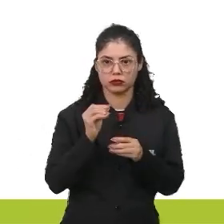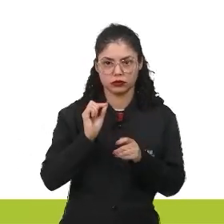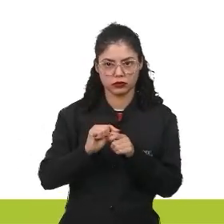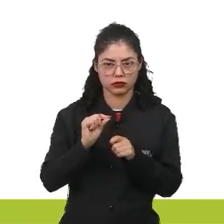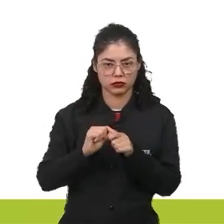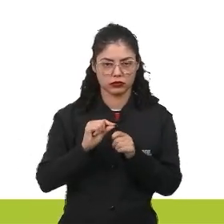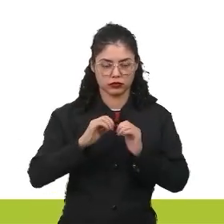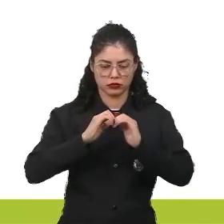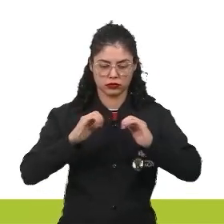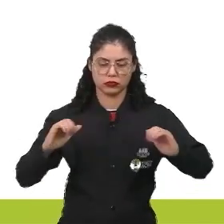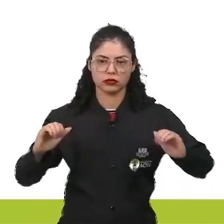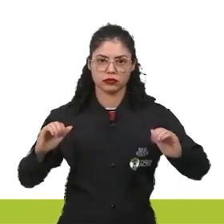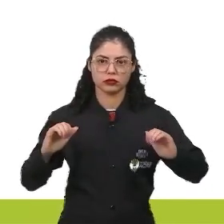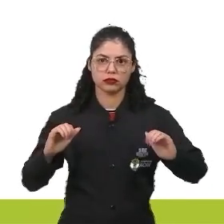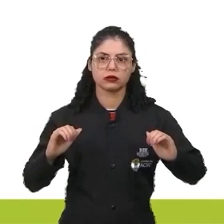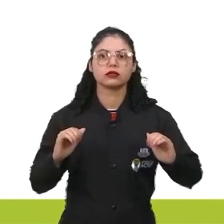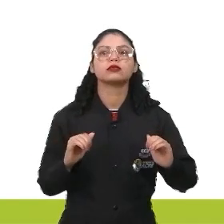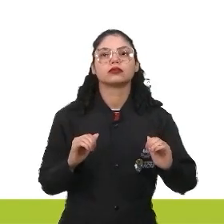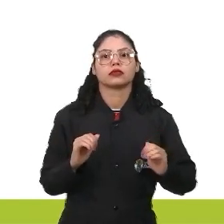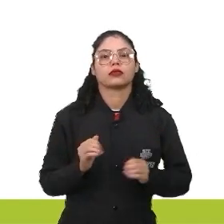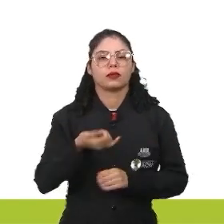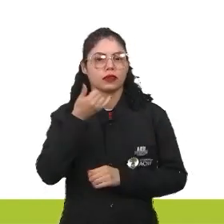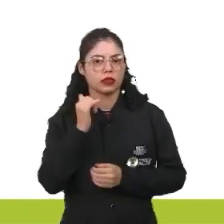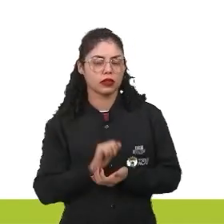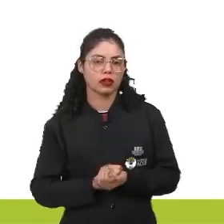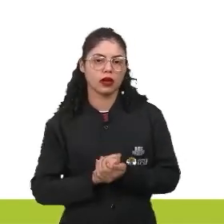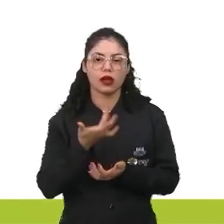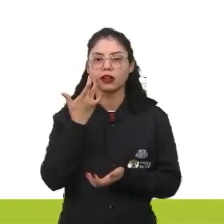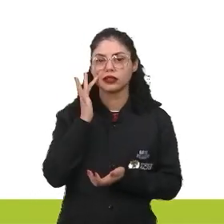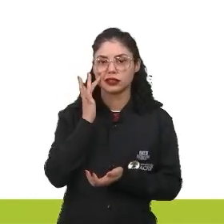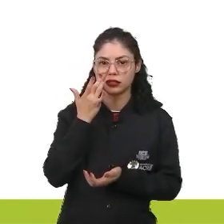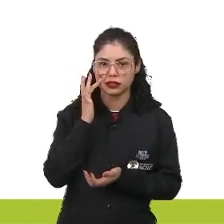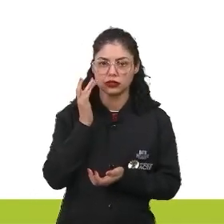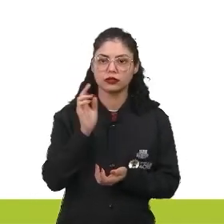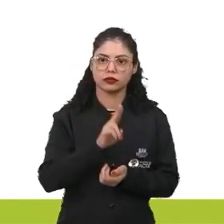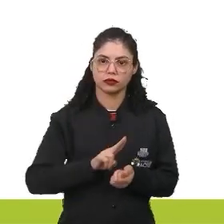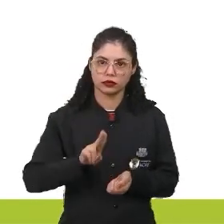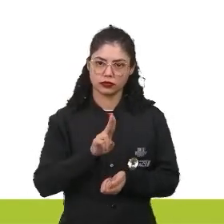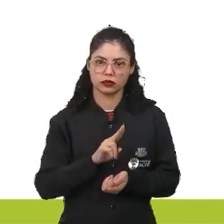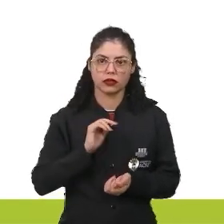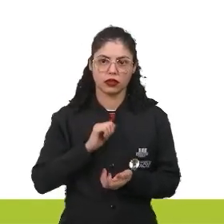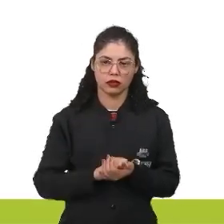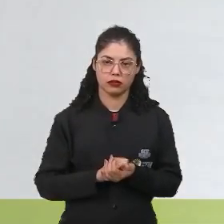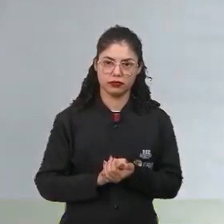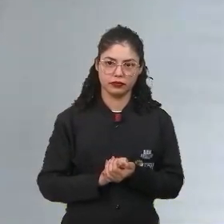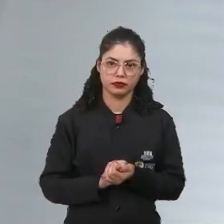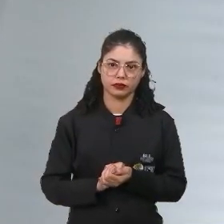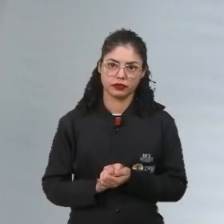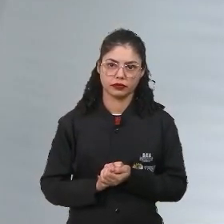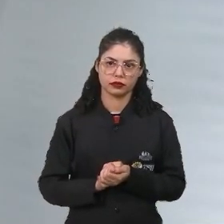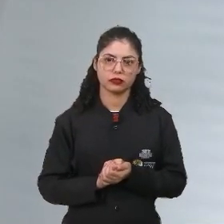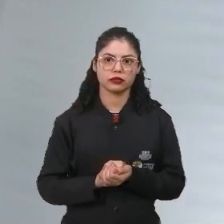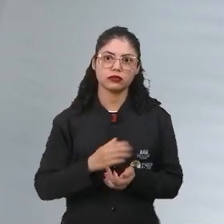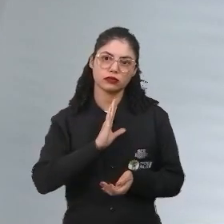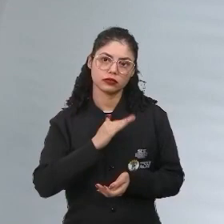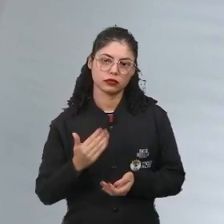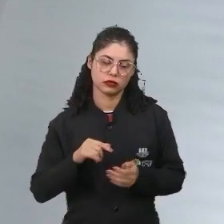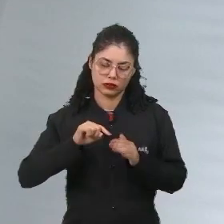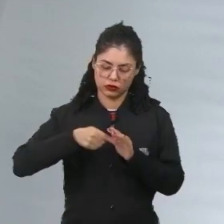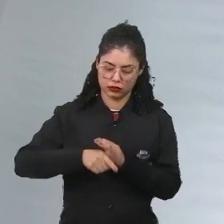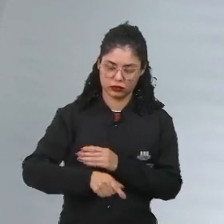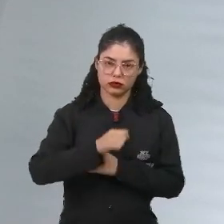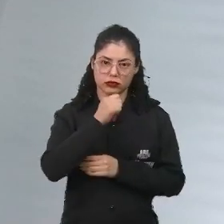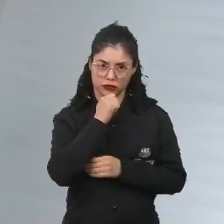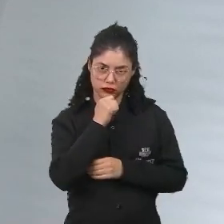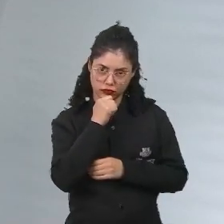feita a separação? O ouro, que tem uma maior densidade, ele vai ficar ali retido no fundo, né,